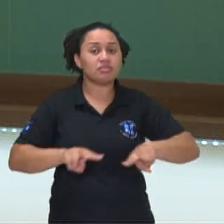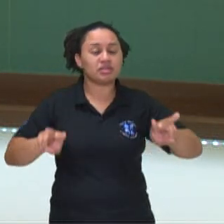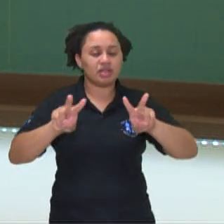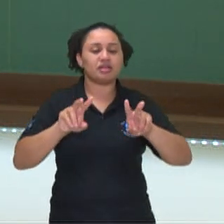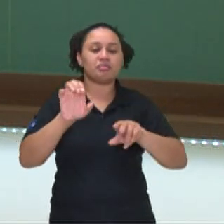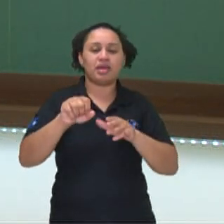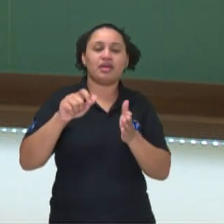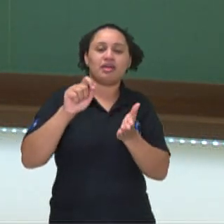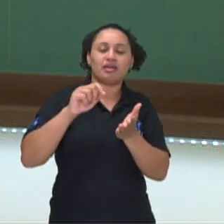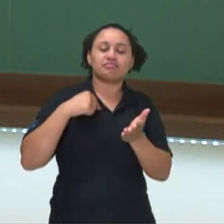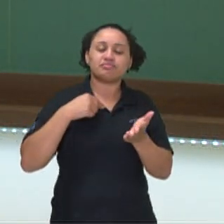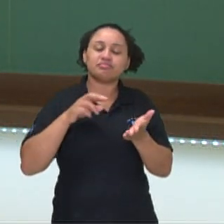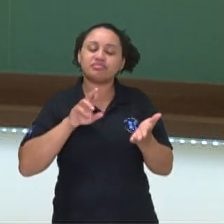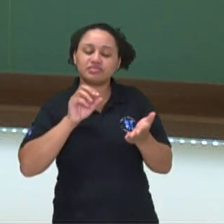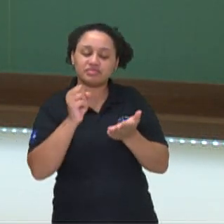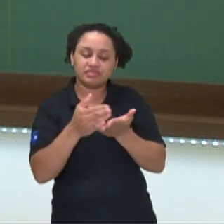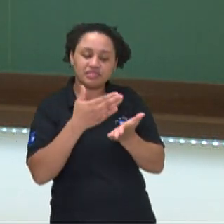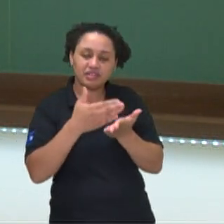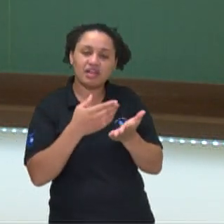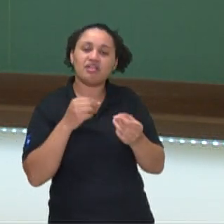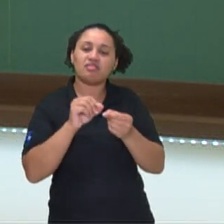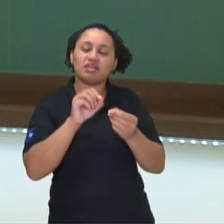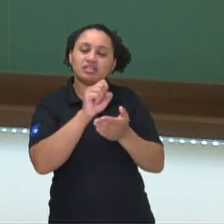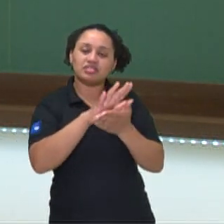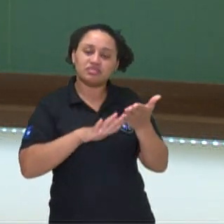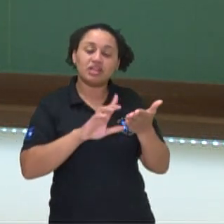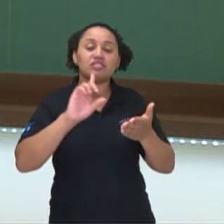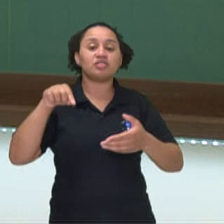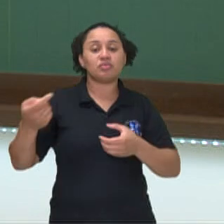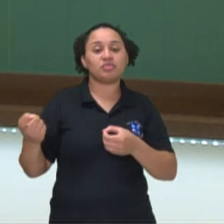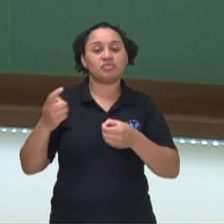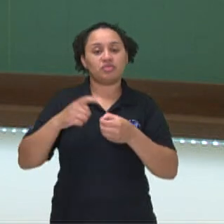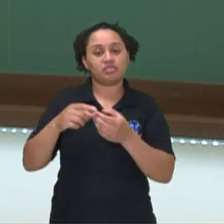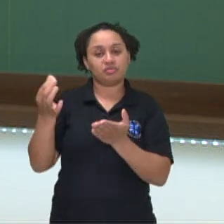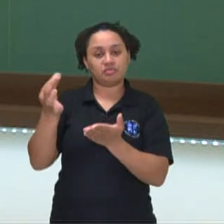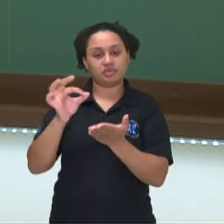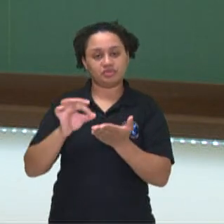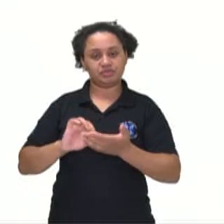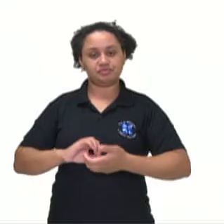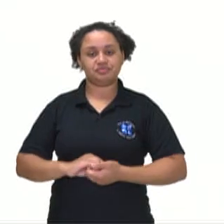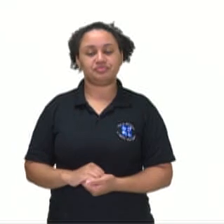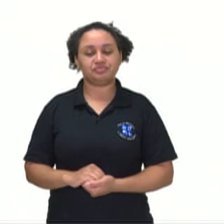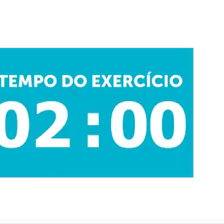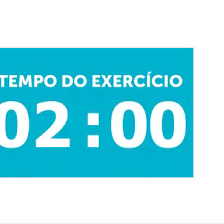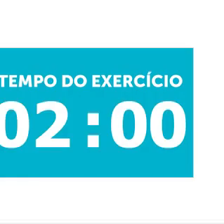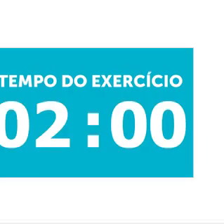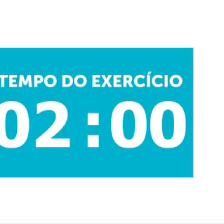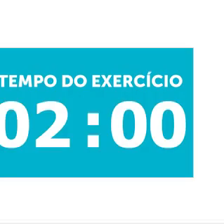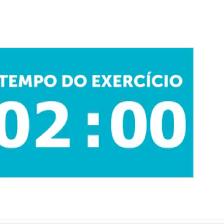caderno, caneta, lápis e borracha, realiza atividades no caderno que a gente volta já já para conferir.